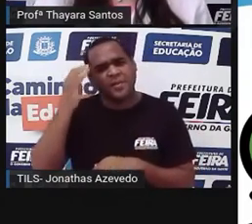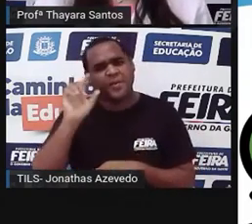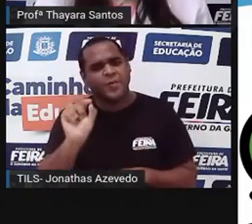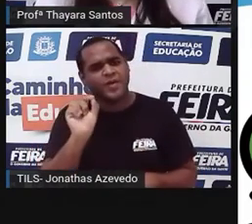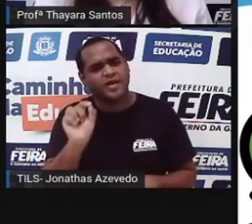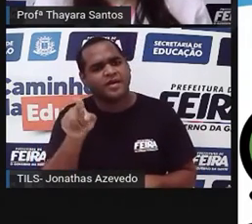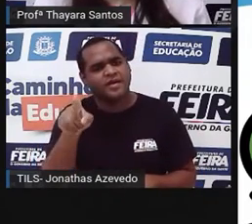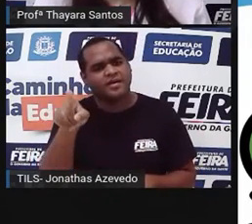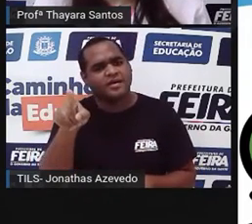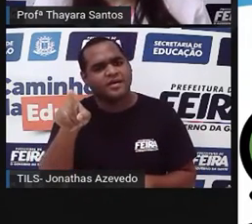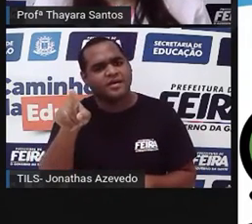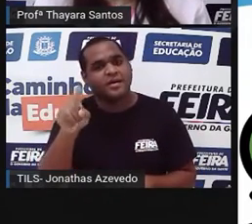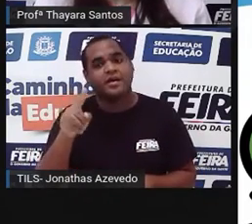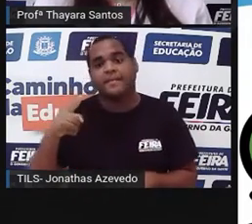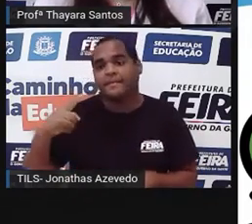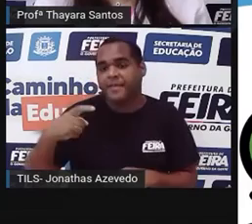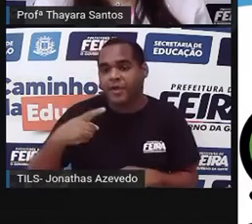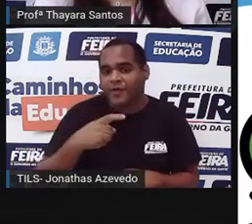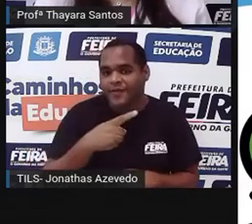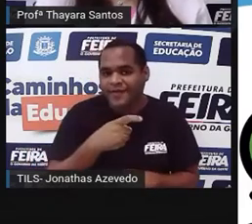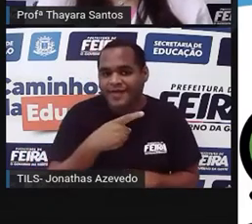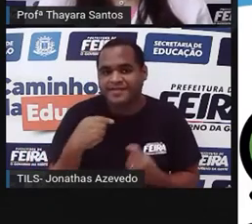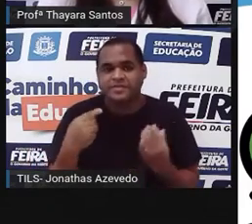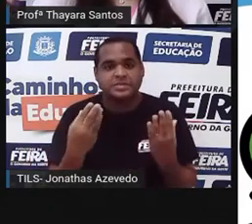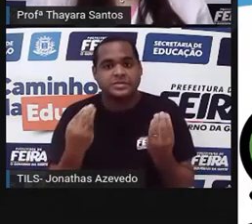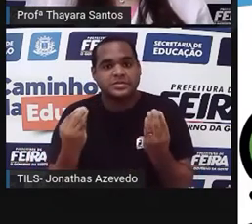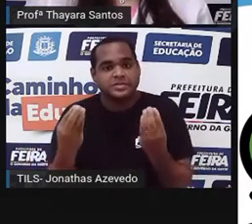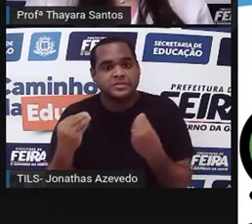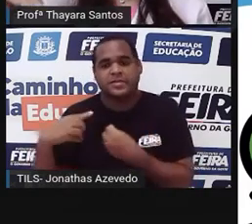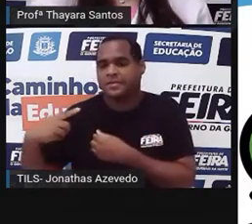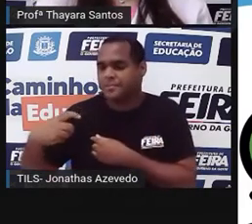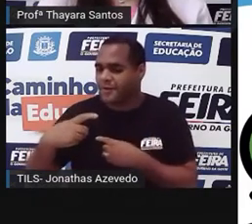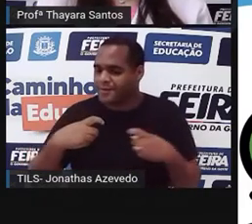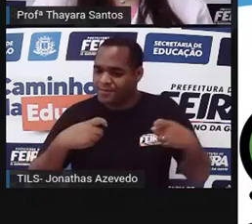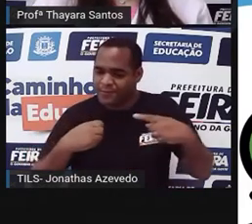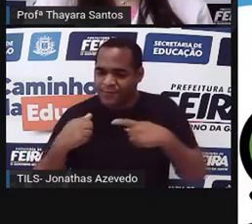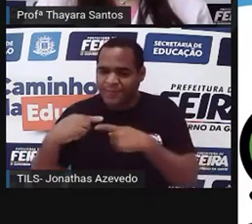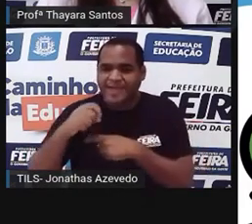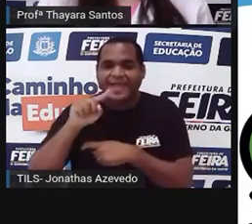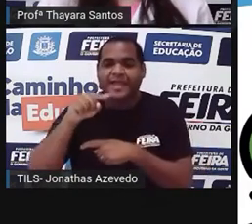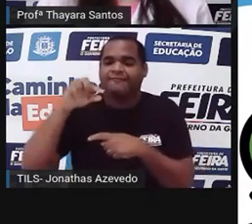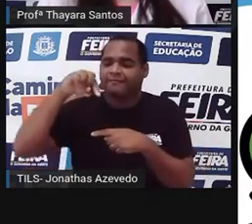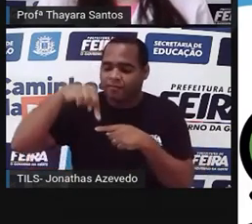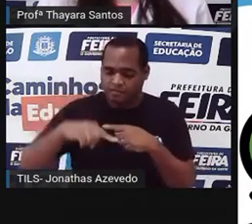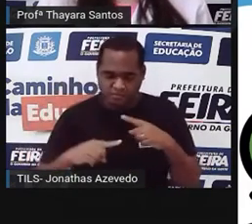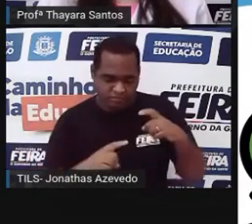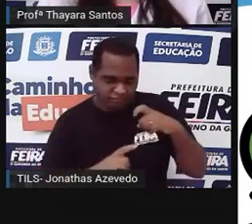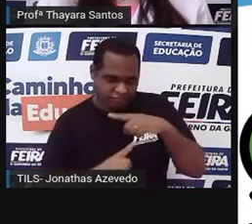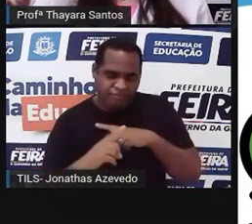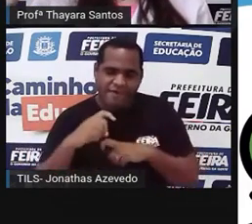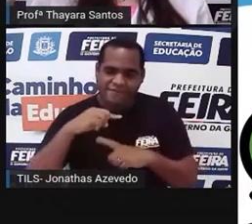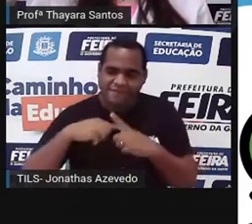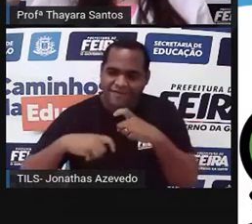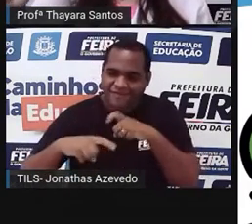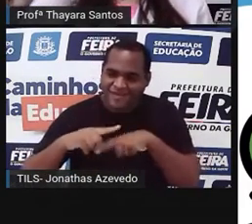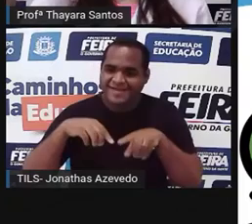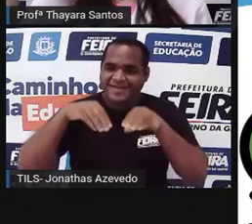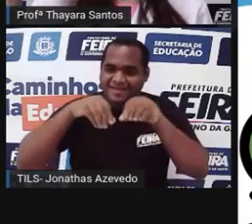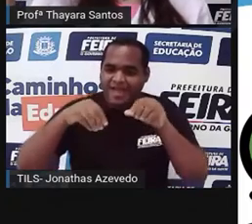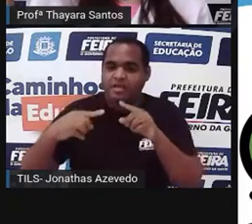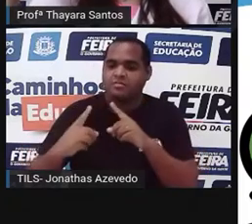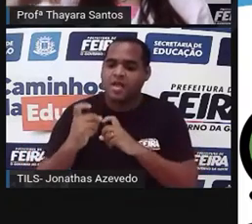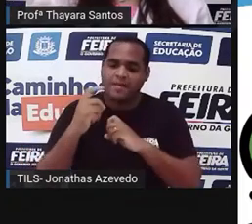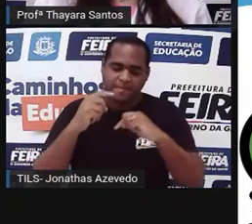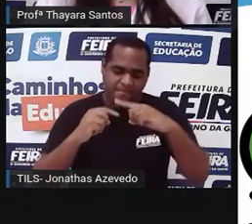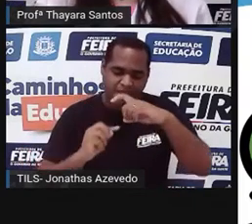está vendo um monte de minhoquinhas. Essas minhoquinhas, elas ficam cavando túneis embaixo da terra. Esses túneis,